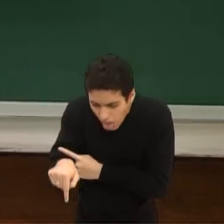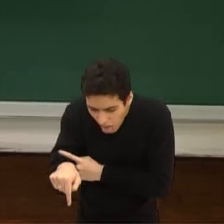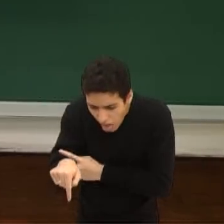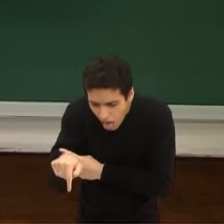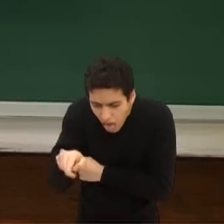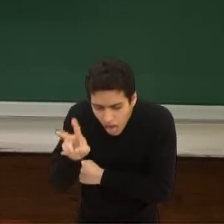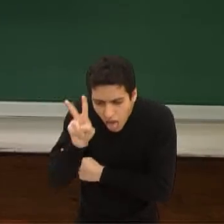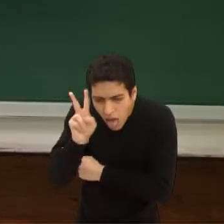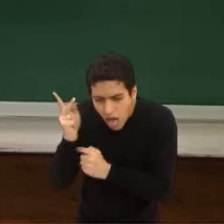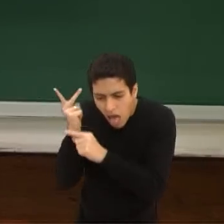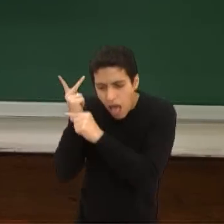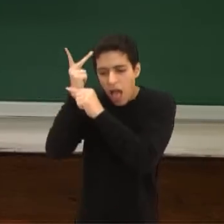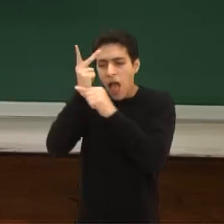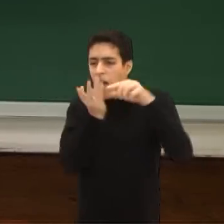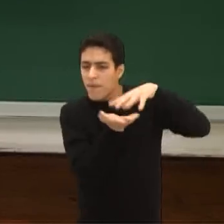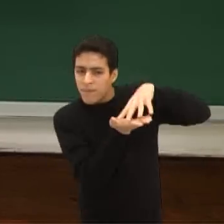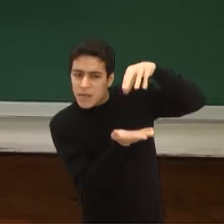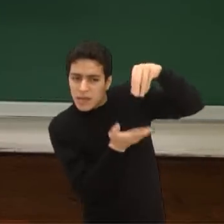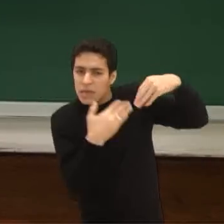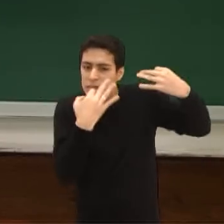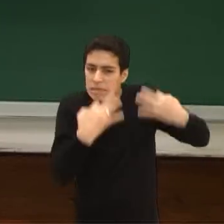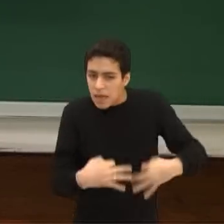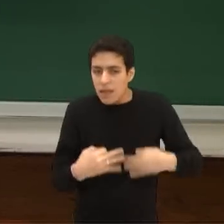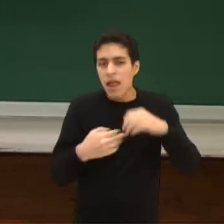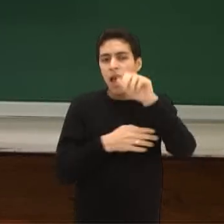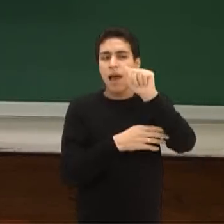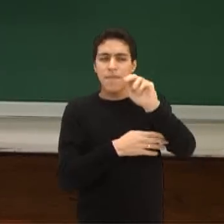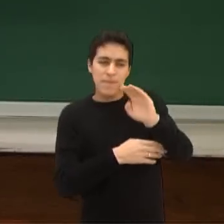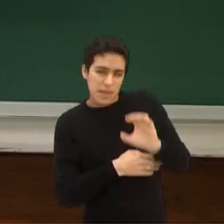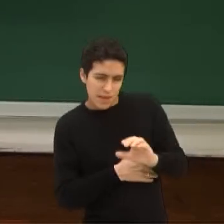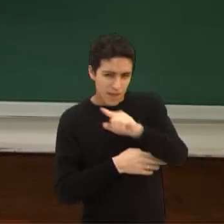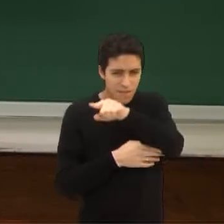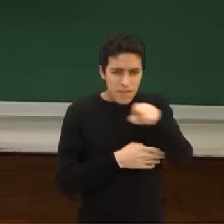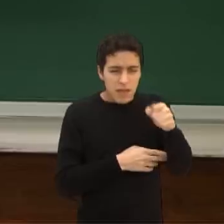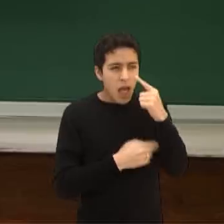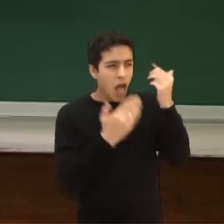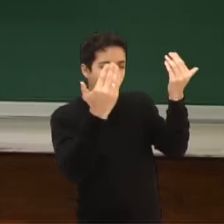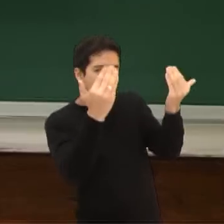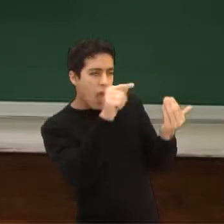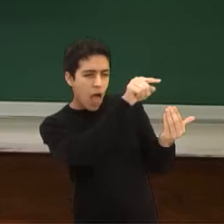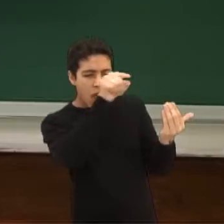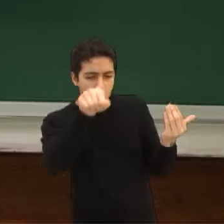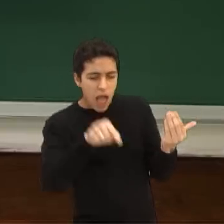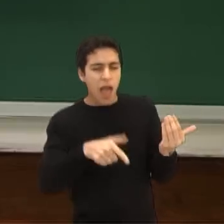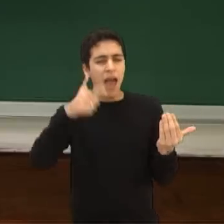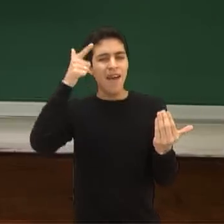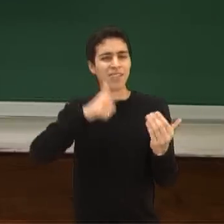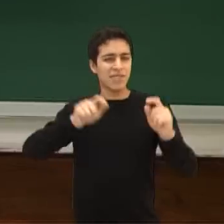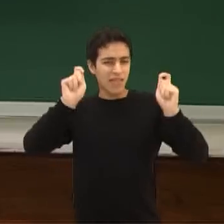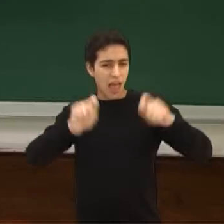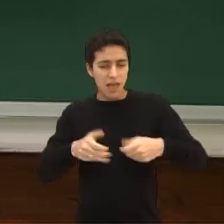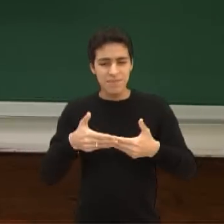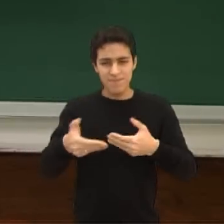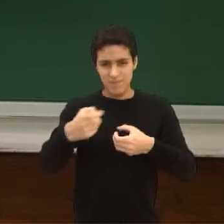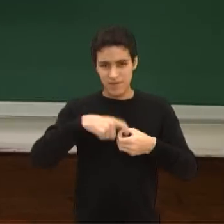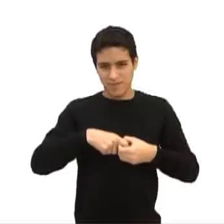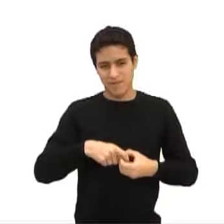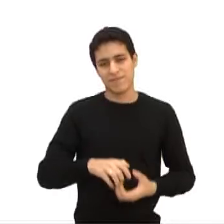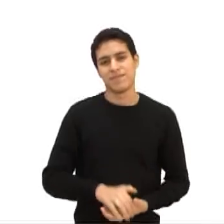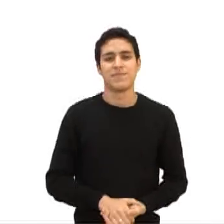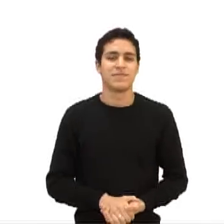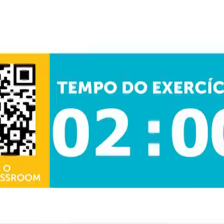aqui que a gente tem? A, B ou C? É só analisar que você consegue, hein? Daqui a pouco a gente volta.